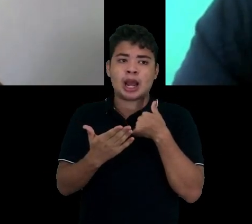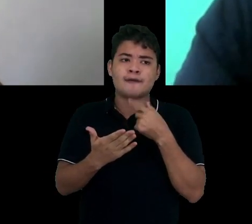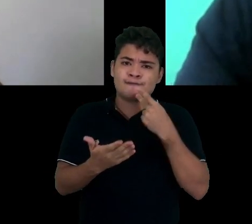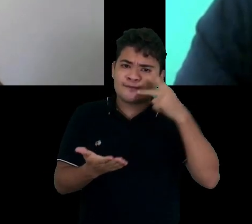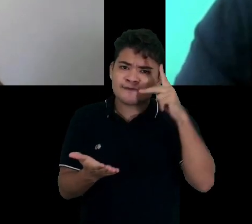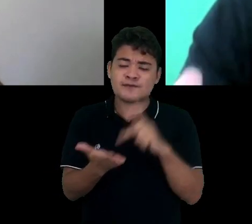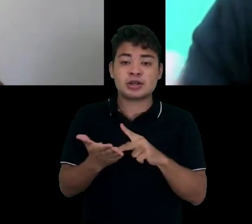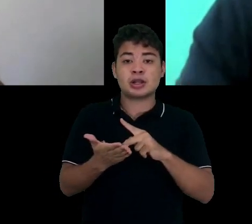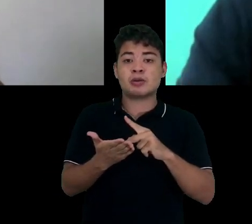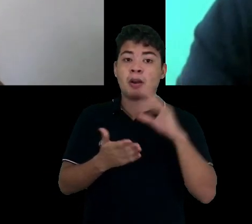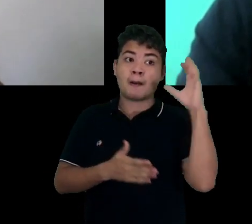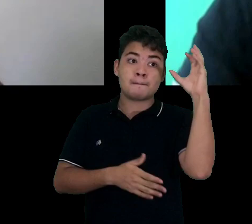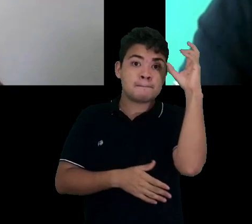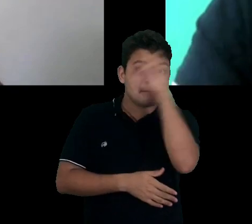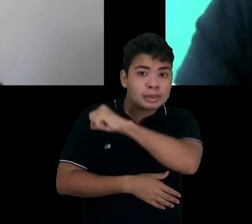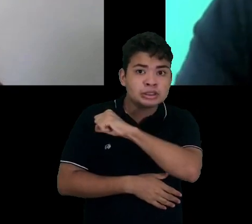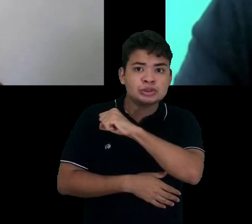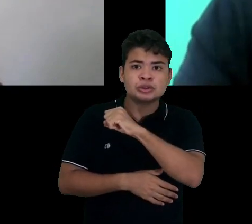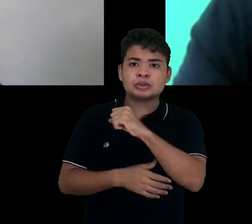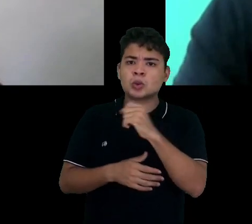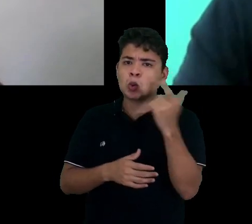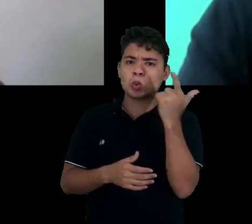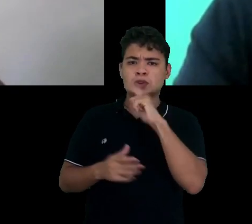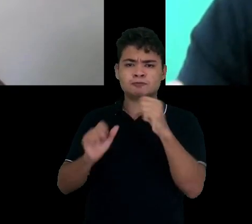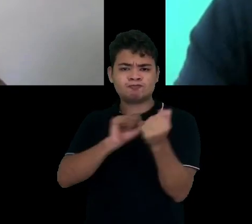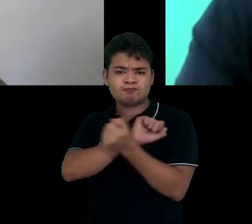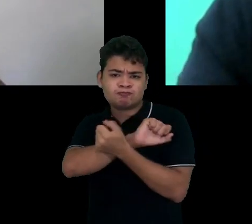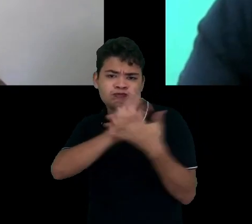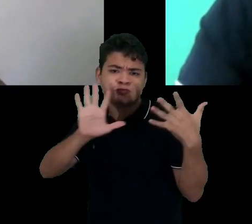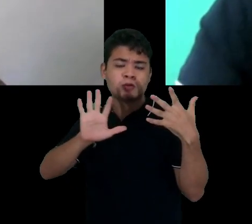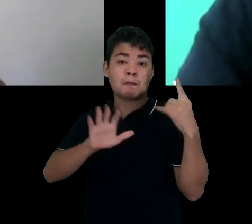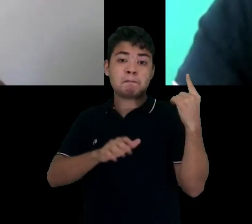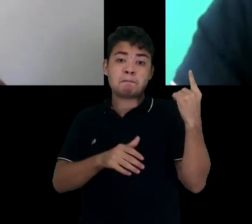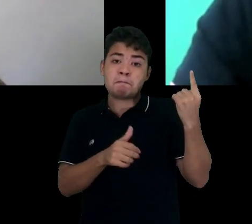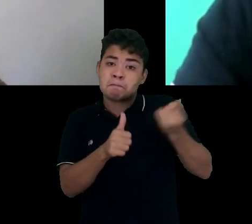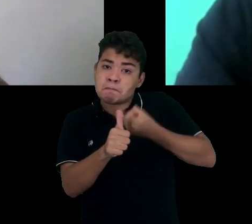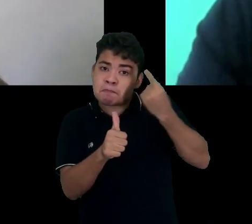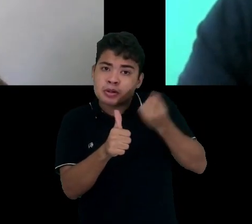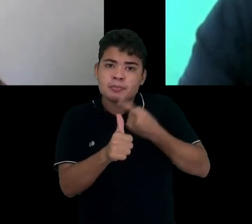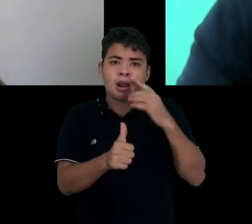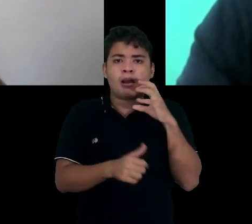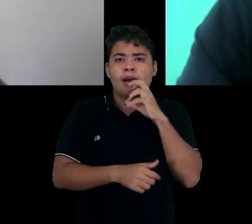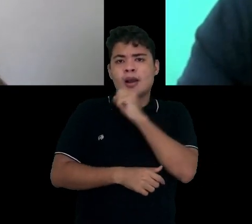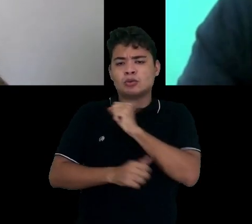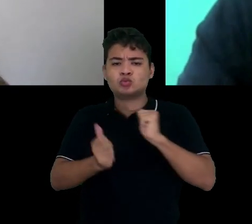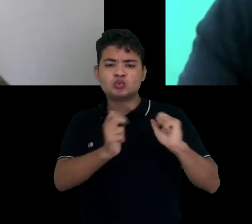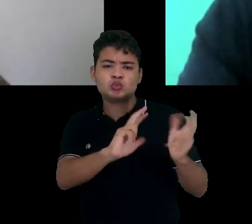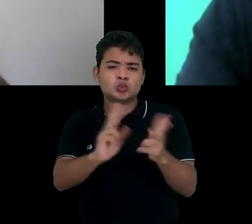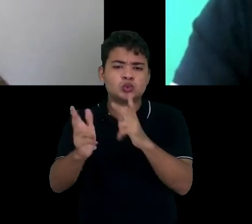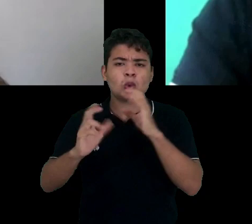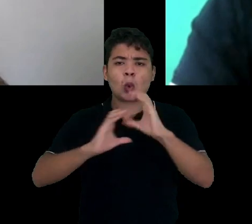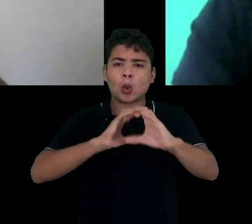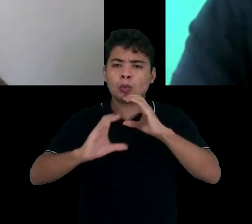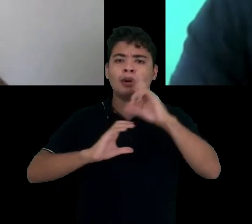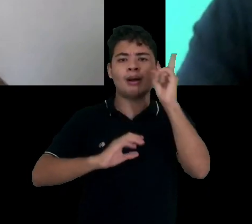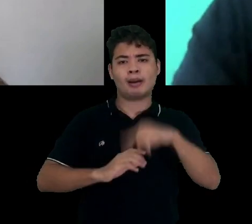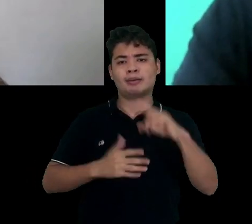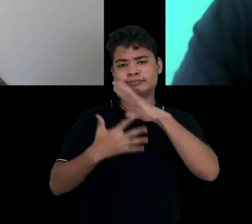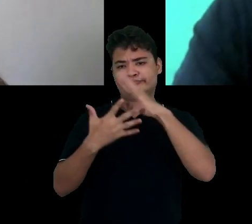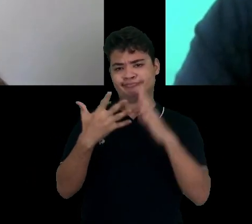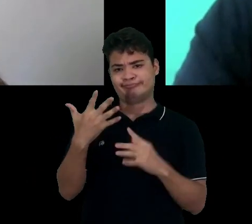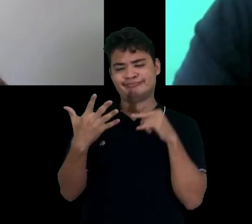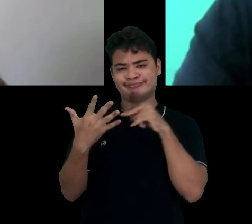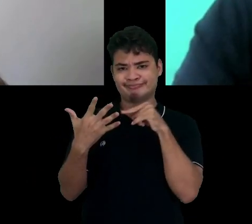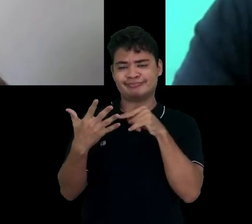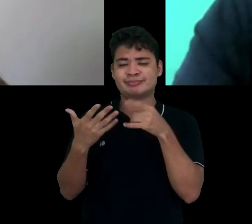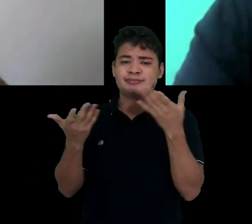idioma que eu posso dizer assim, que eu aprendi, que eu consegui fluência primeiro nesse idioma, me comunicar bem, foi a língua